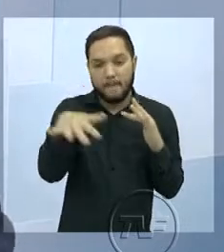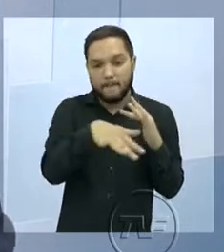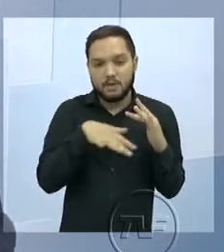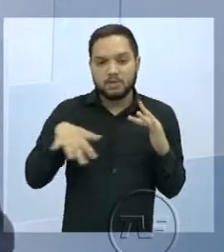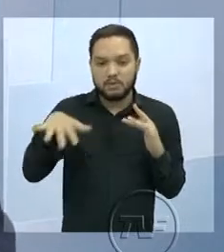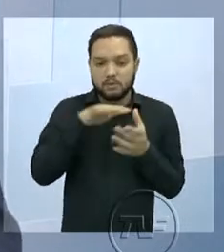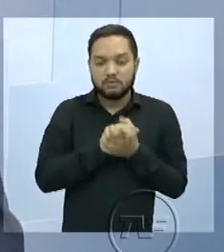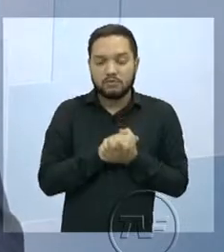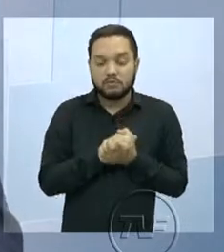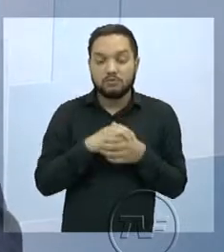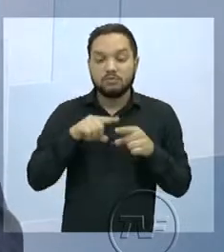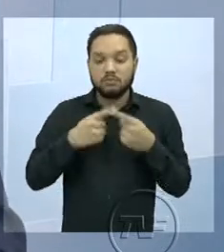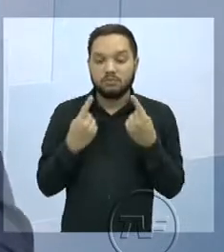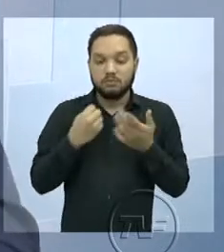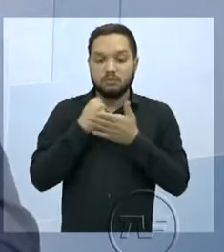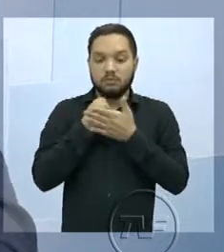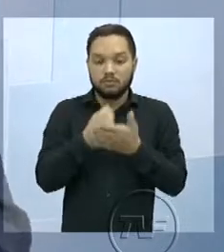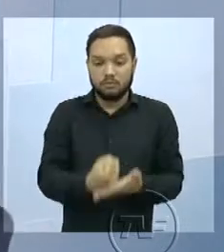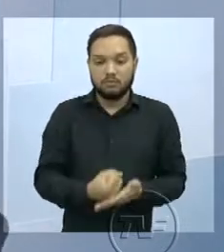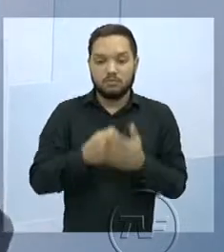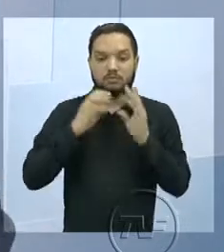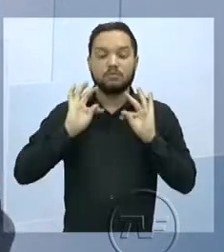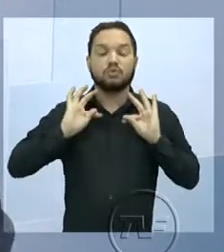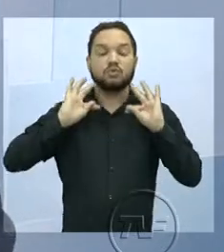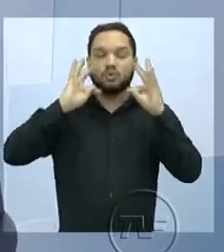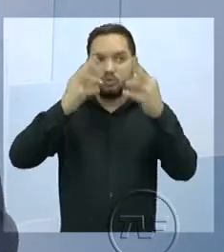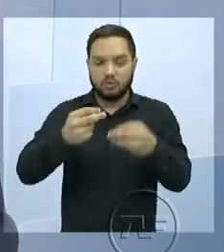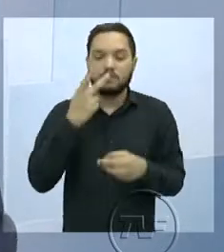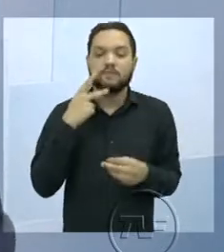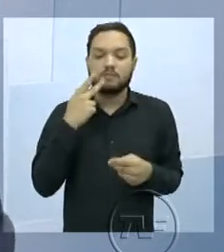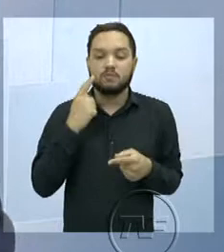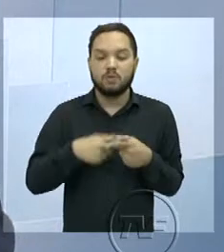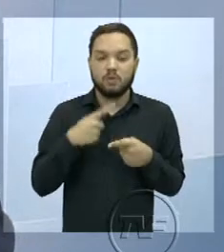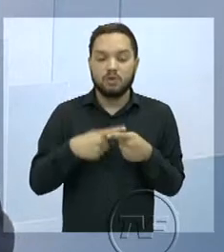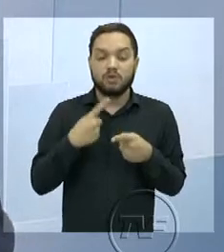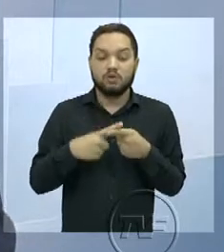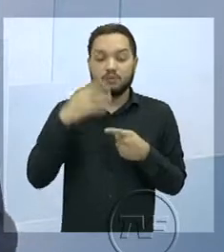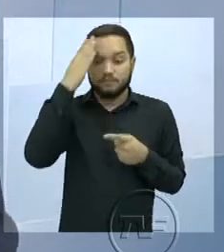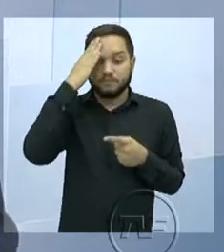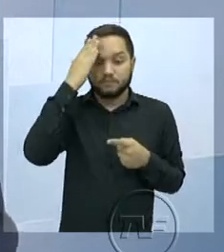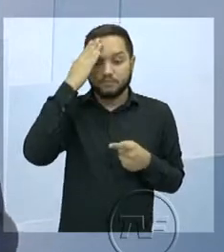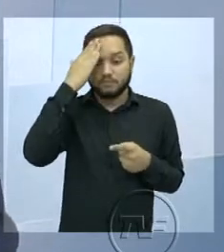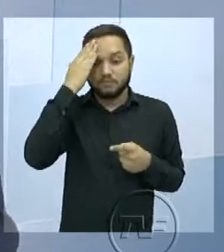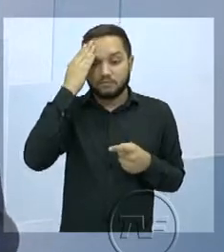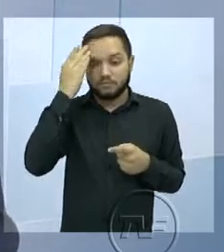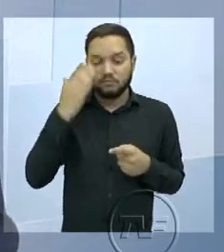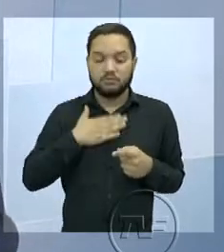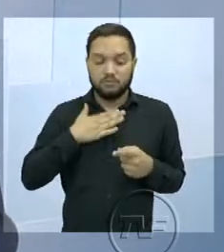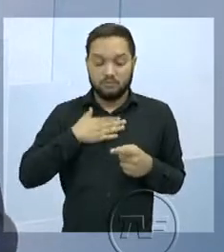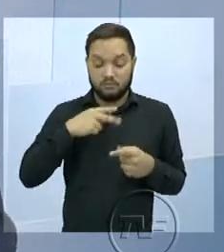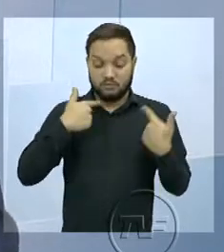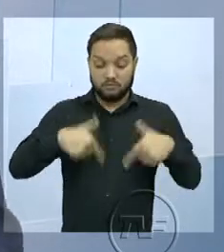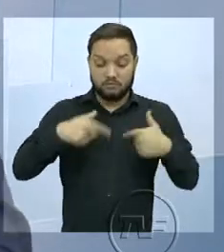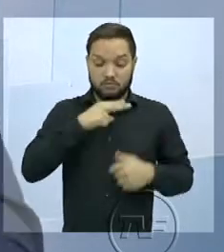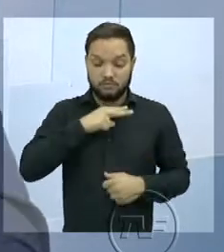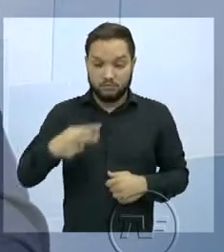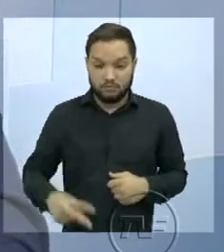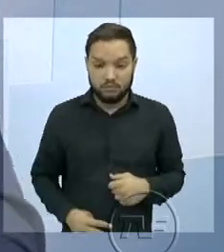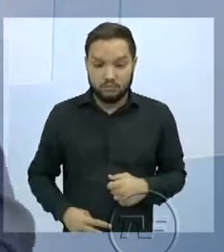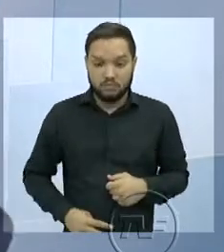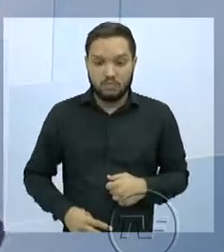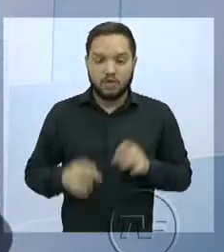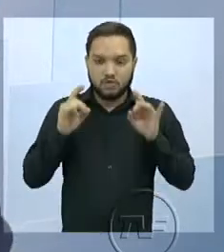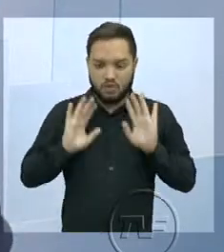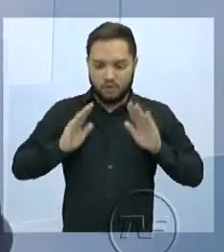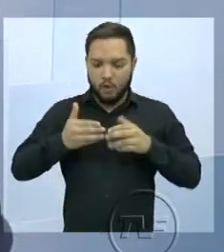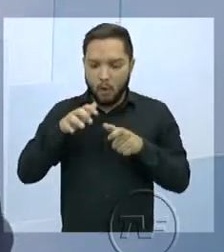veio, mas dar uma contribuição para o município, porque eu entendo realmente o mandato legislativo como um mandato muito mais